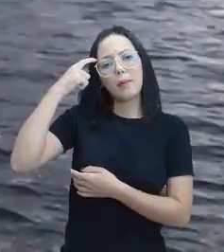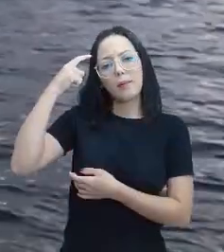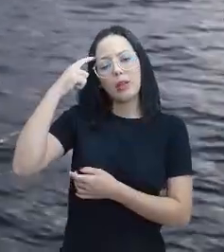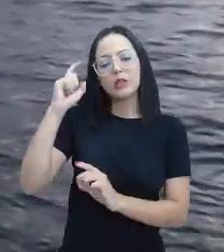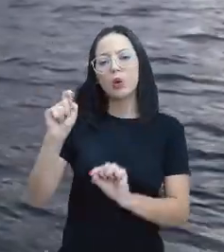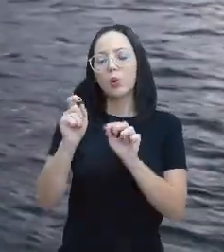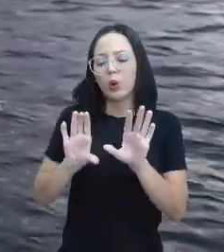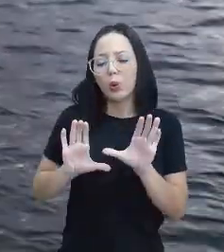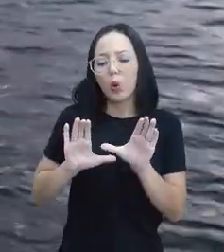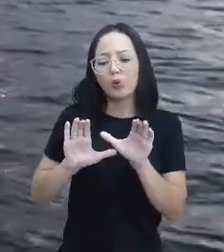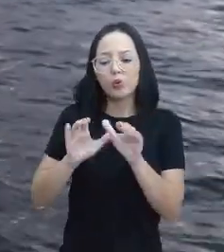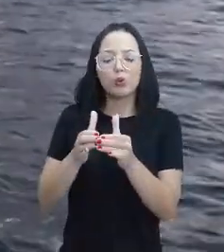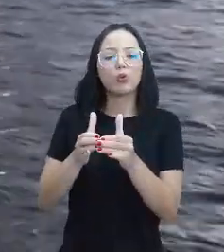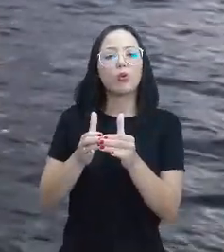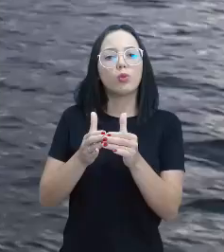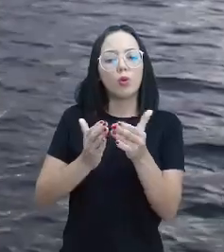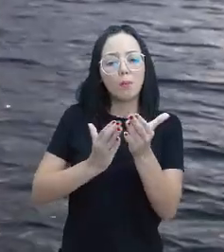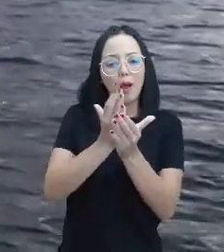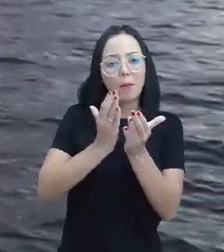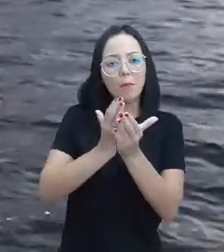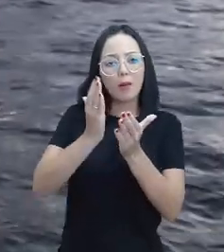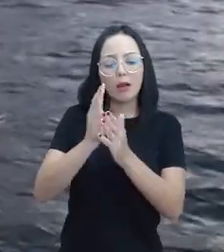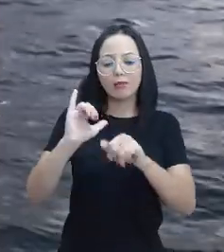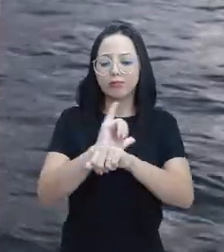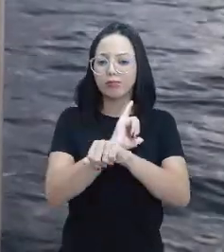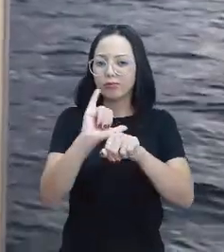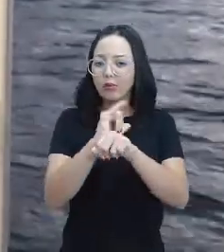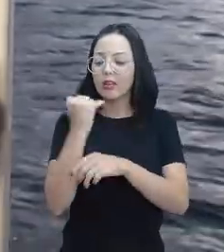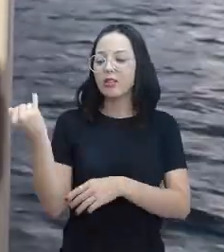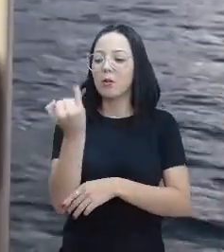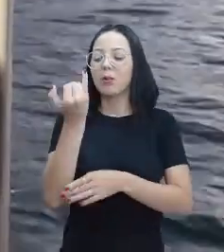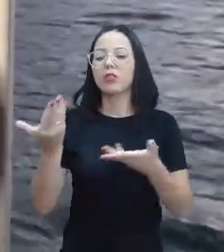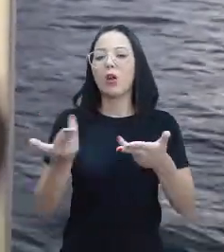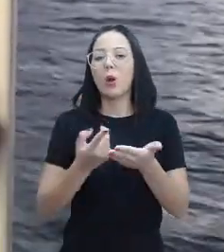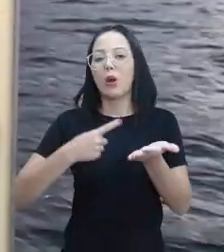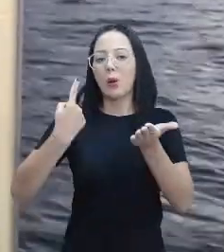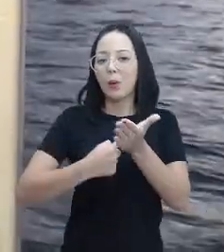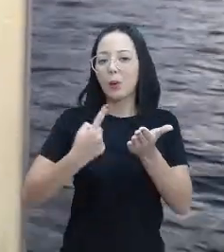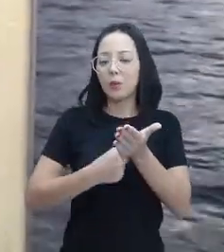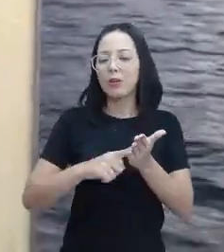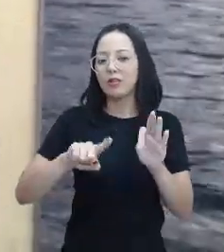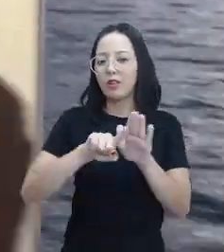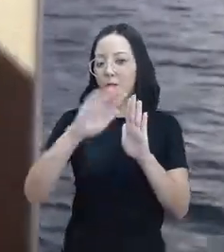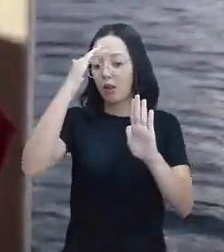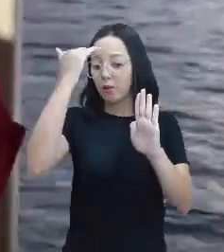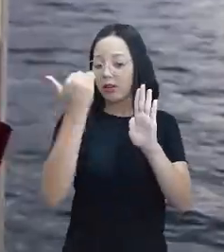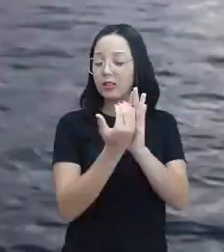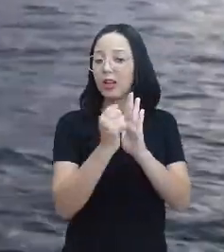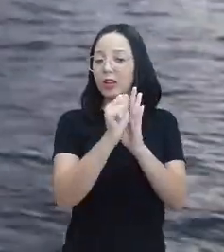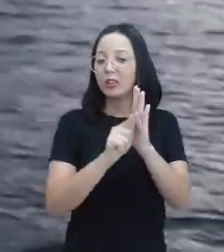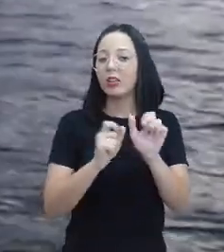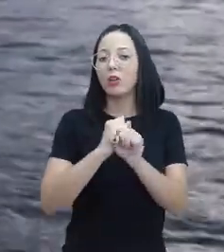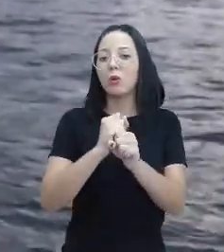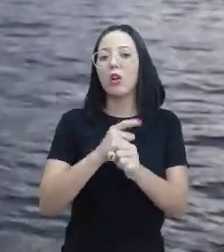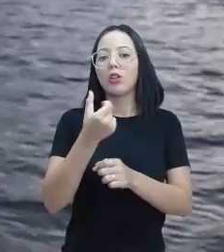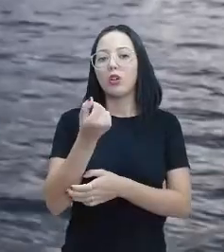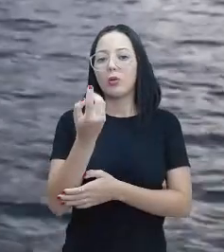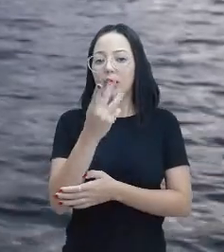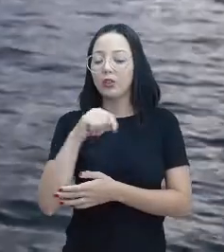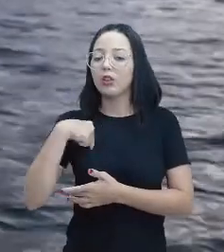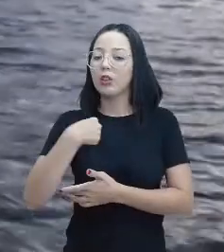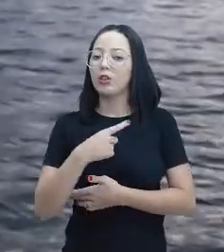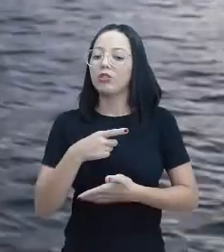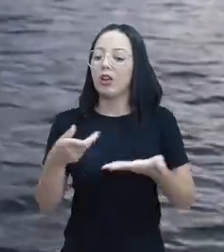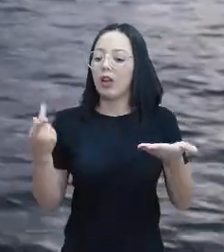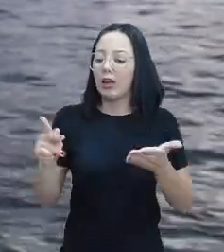um conjunto de ações importantes para esse compromisso e para cumprir essa Agenda 2014. A gente tem aqui